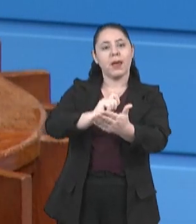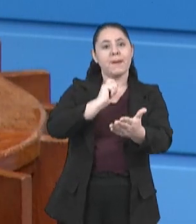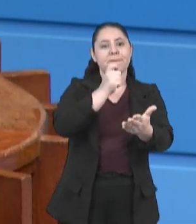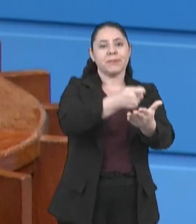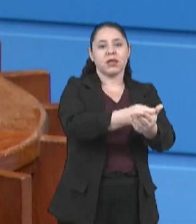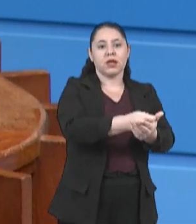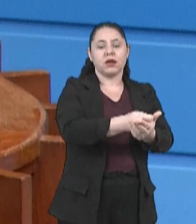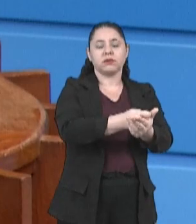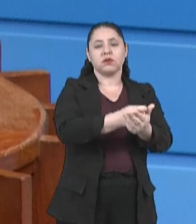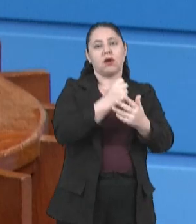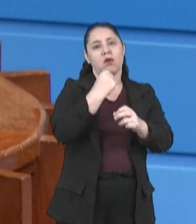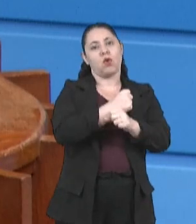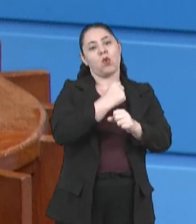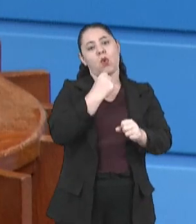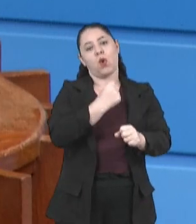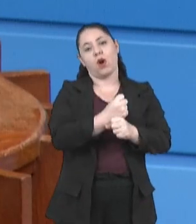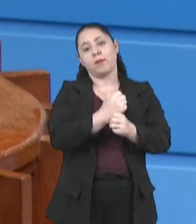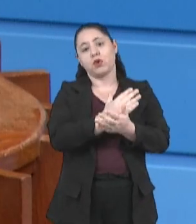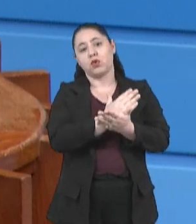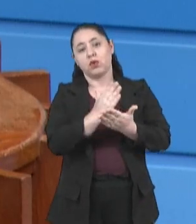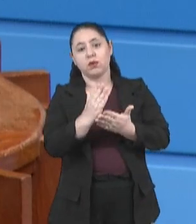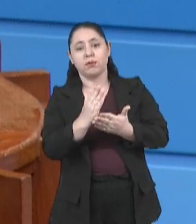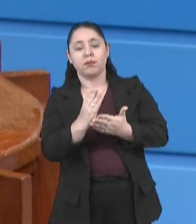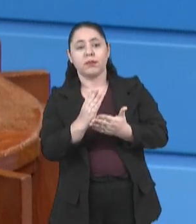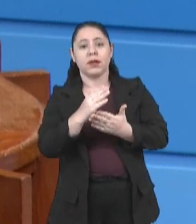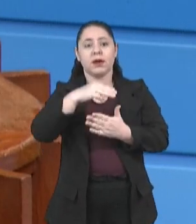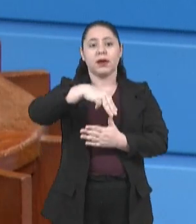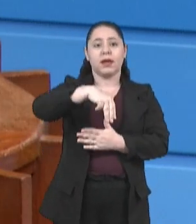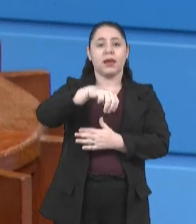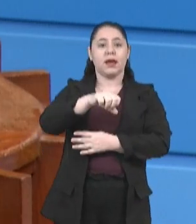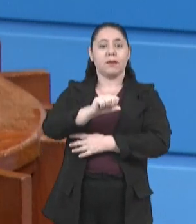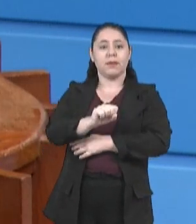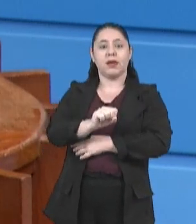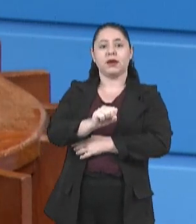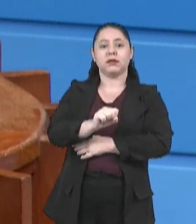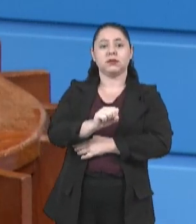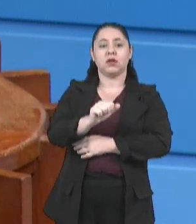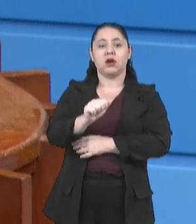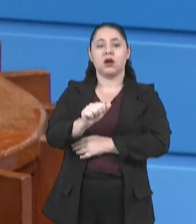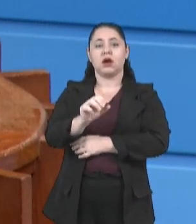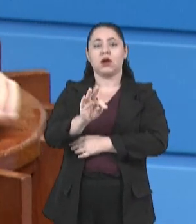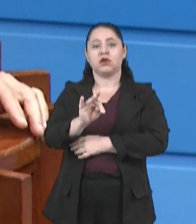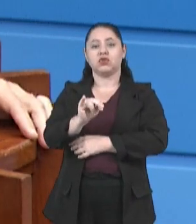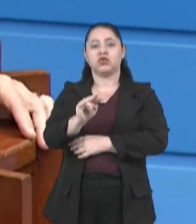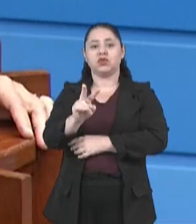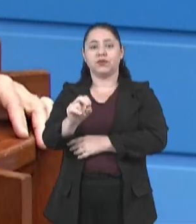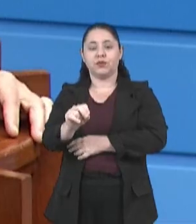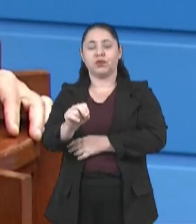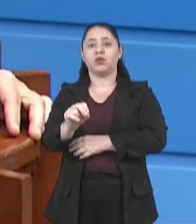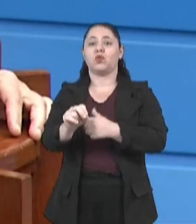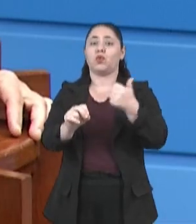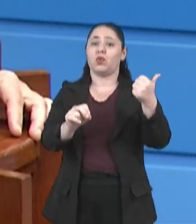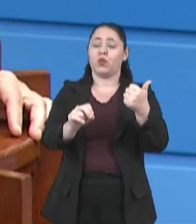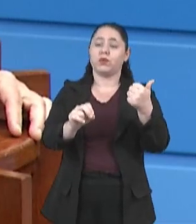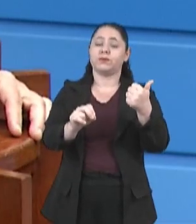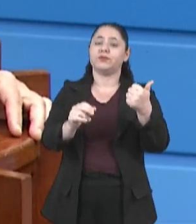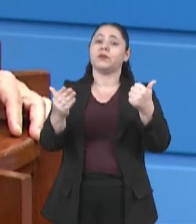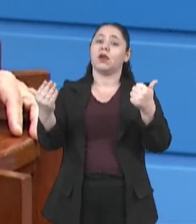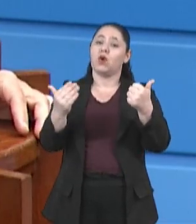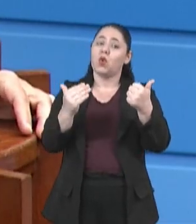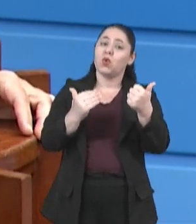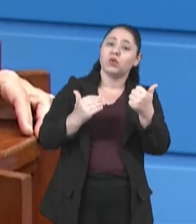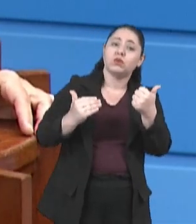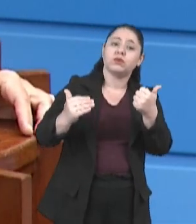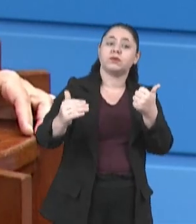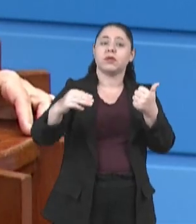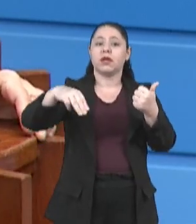das obras que foram lançadas no chamado MS Ativo 1 e agora